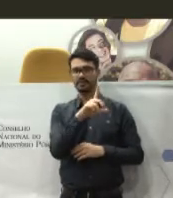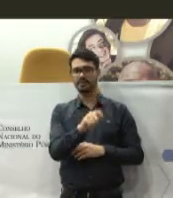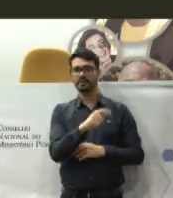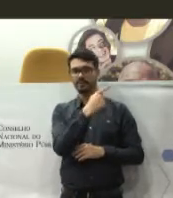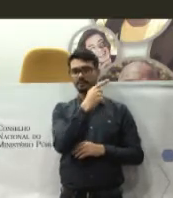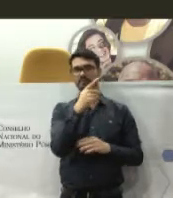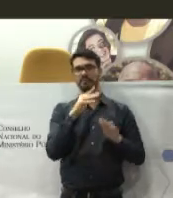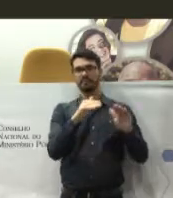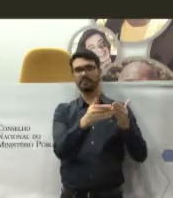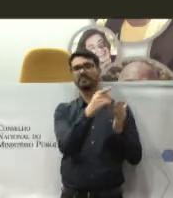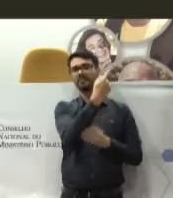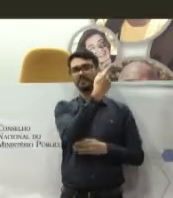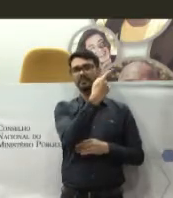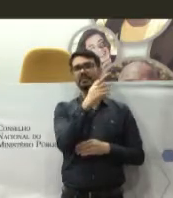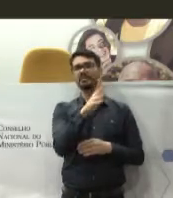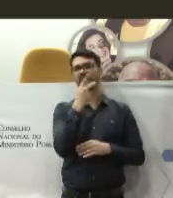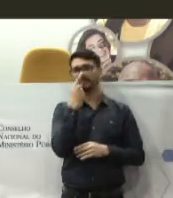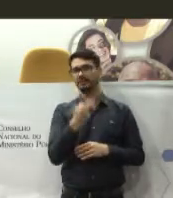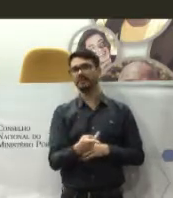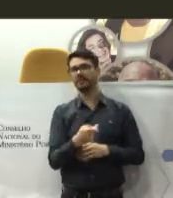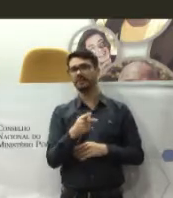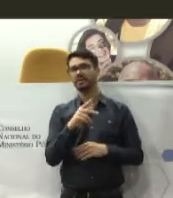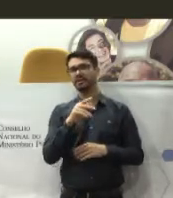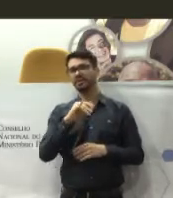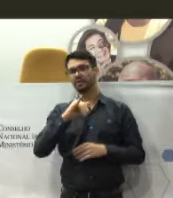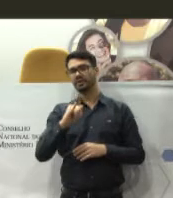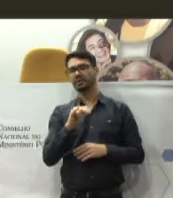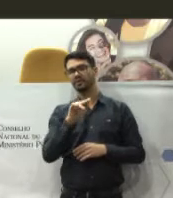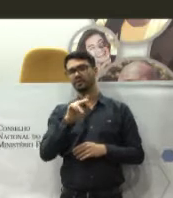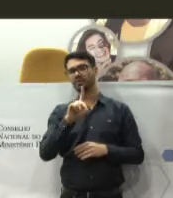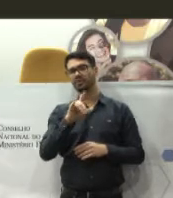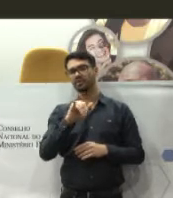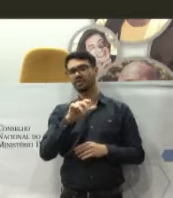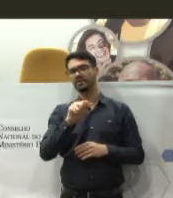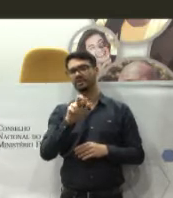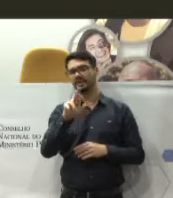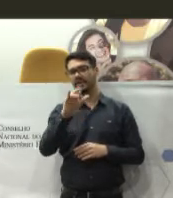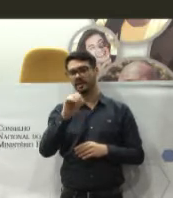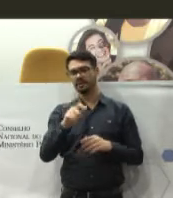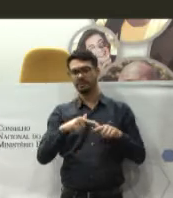nessa perspectiva que eu falei para você, judiciário atuando junto